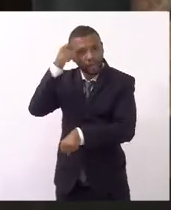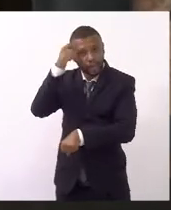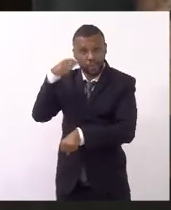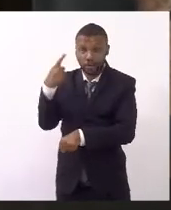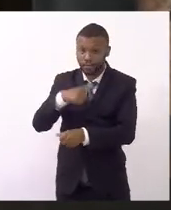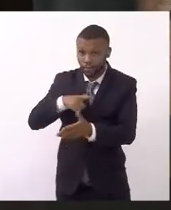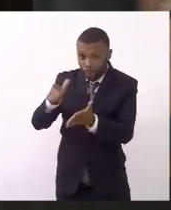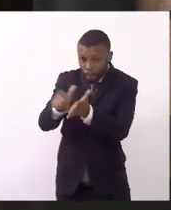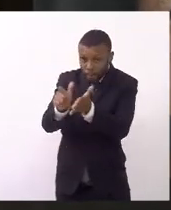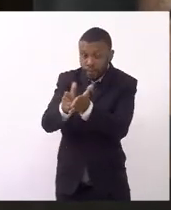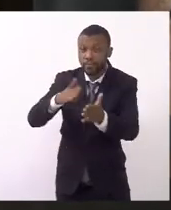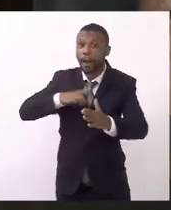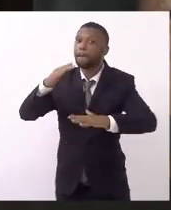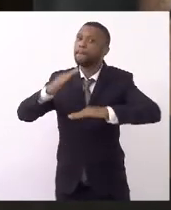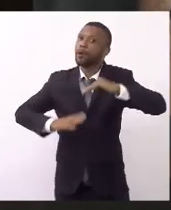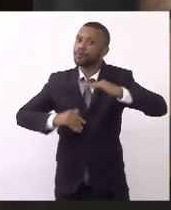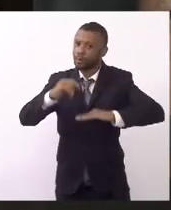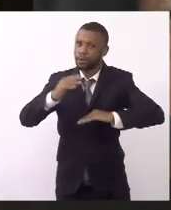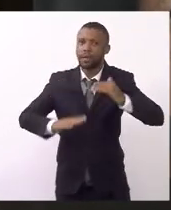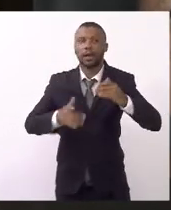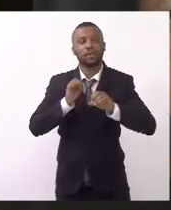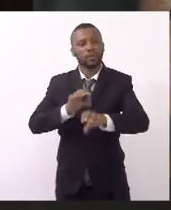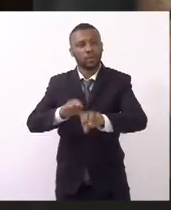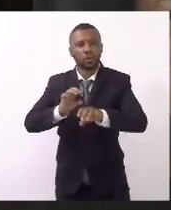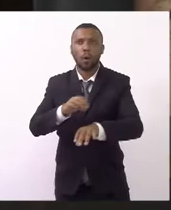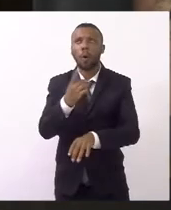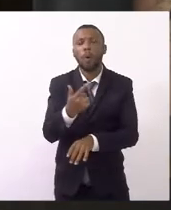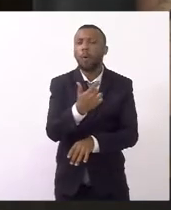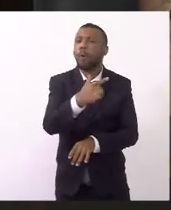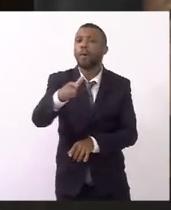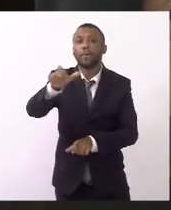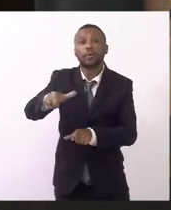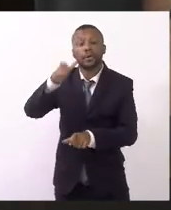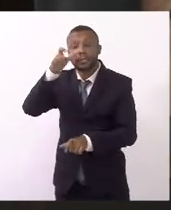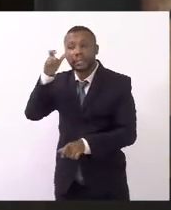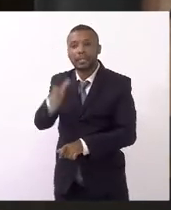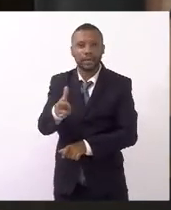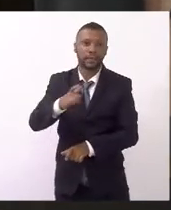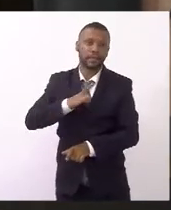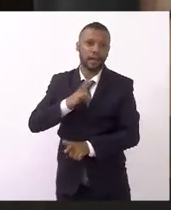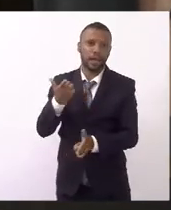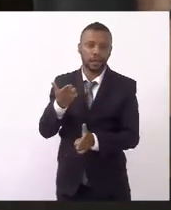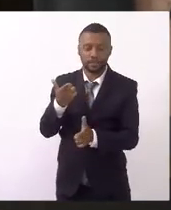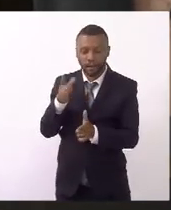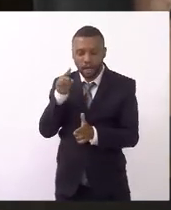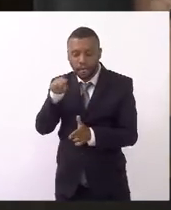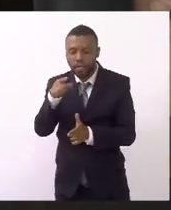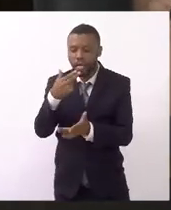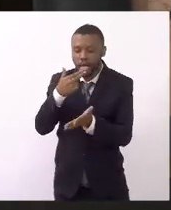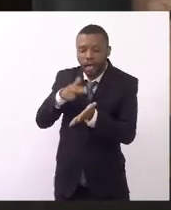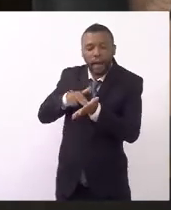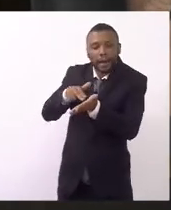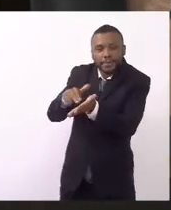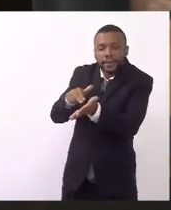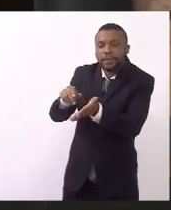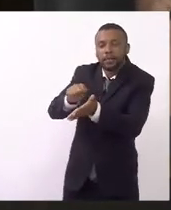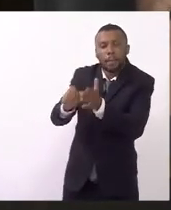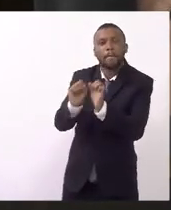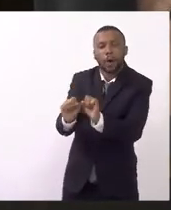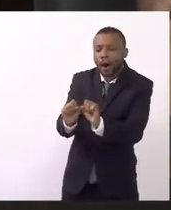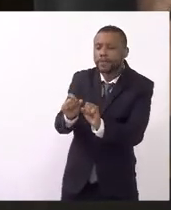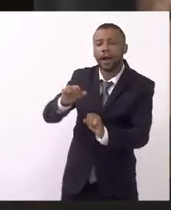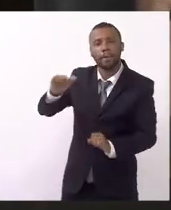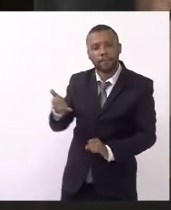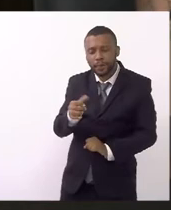se tiver profissionais da educação outras pessoas que se interessam em por essa cartilha podem pegar alguns